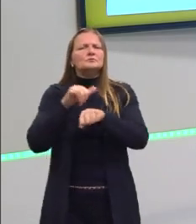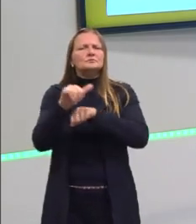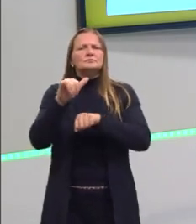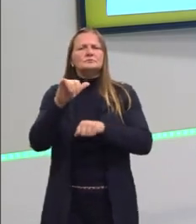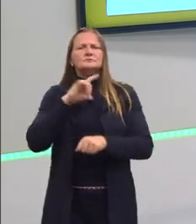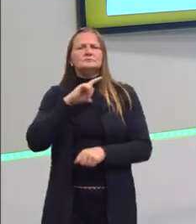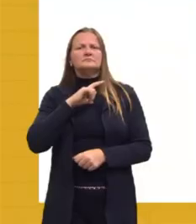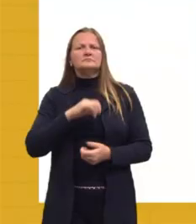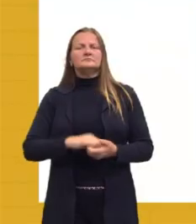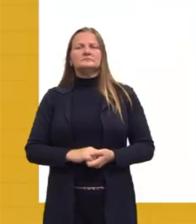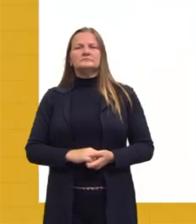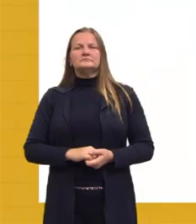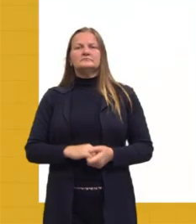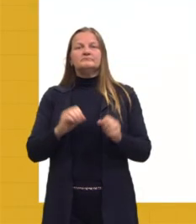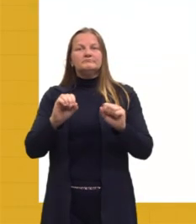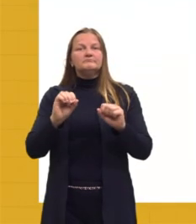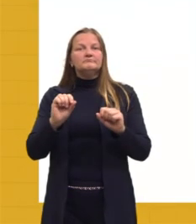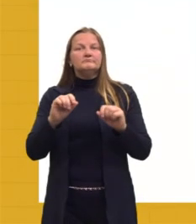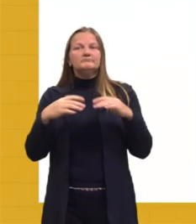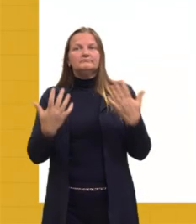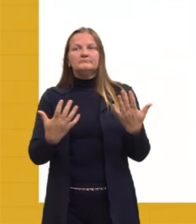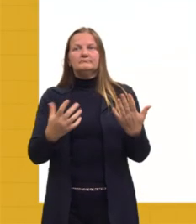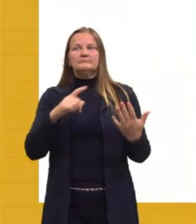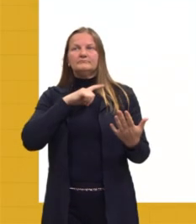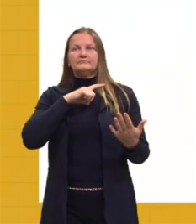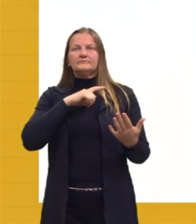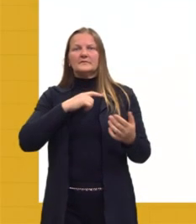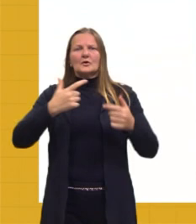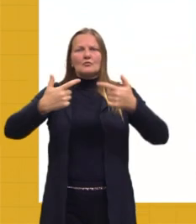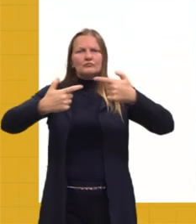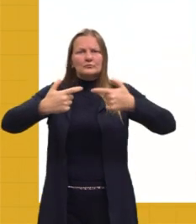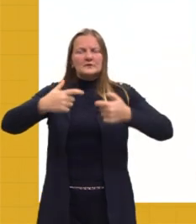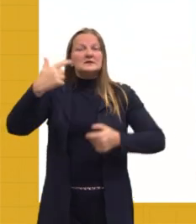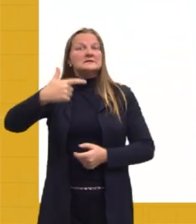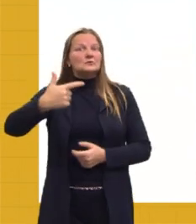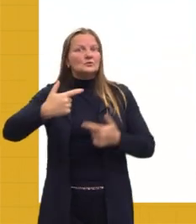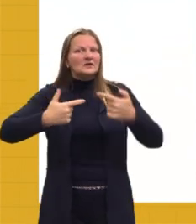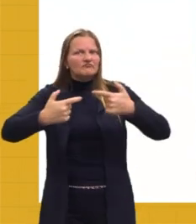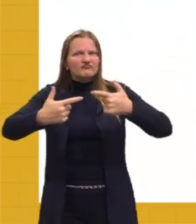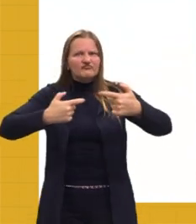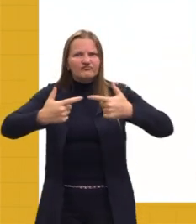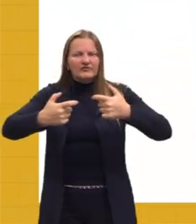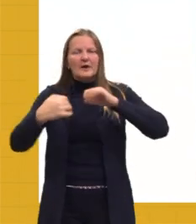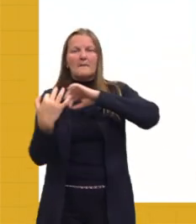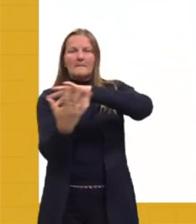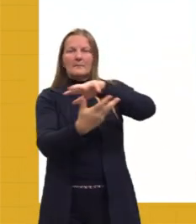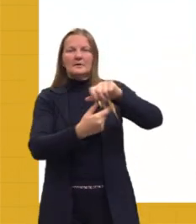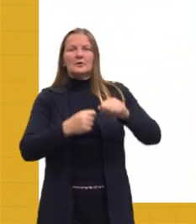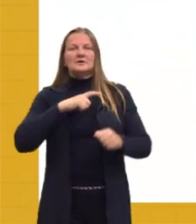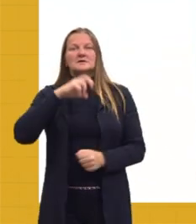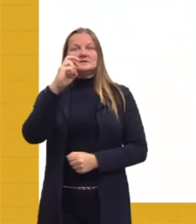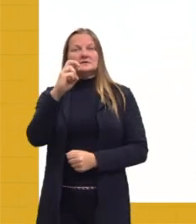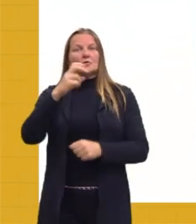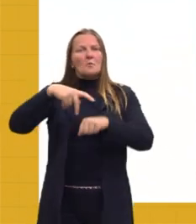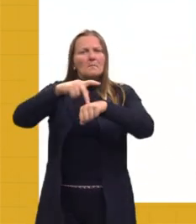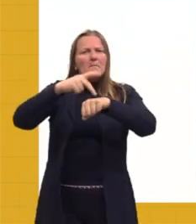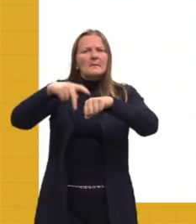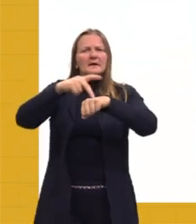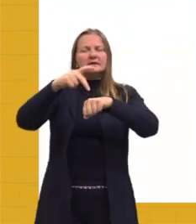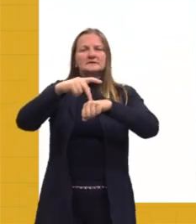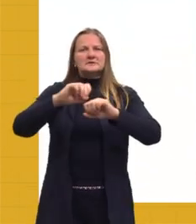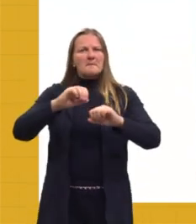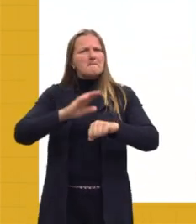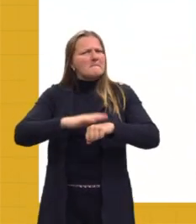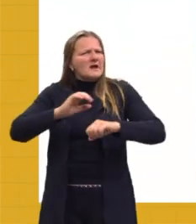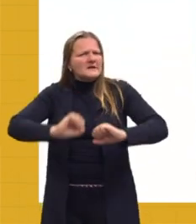tá a gurizada quando nós temos aí o segunda guerra mundial chegou ao fim nós tivemos cinco países aí que saíram